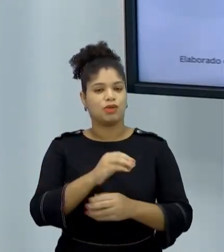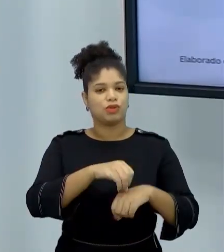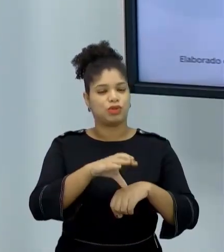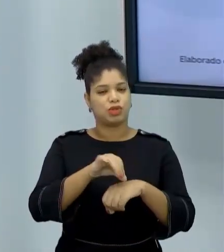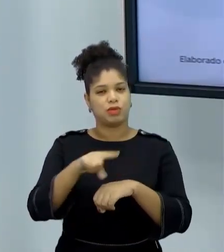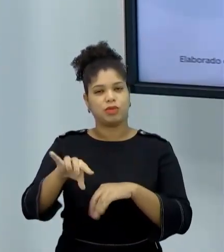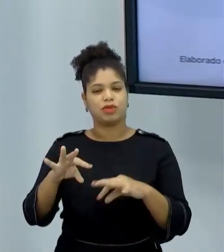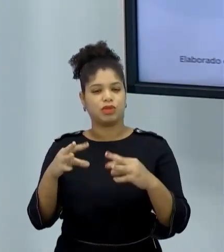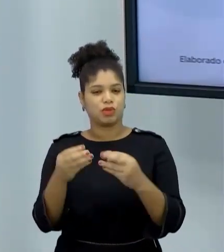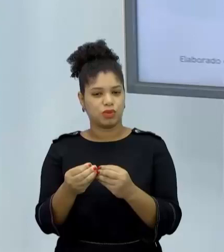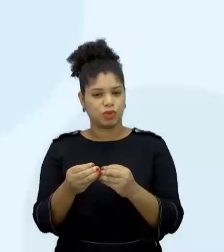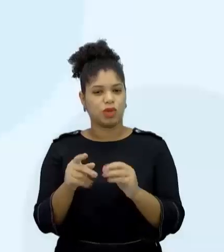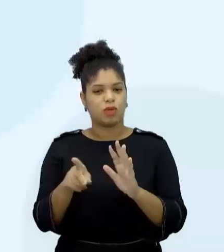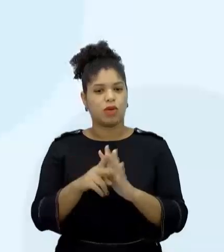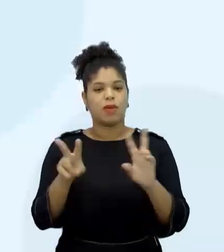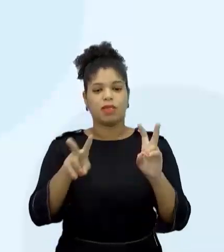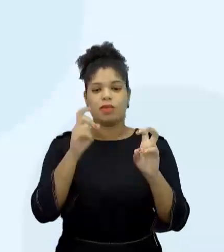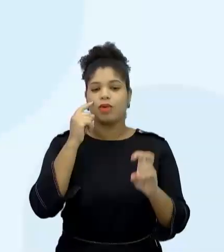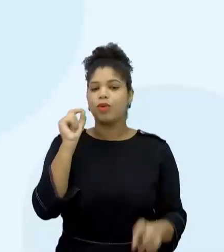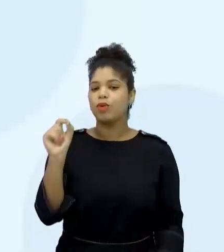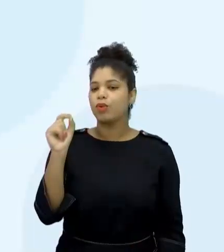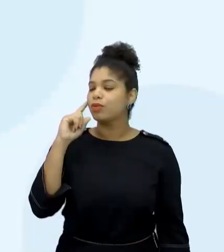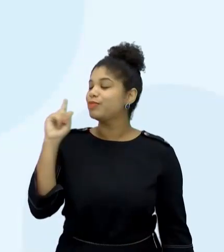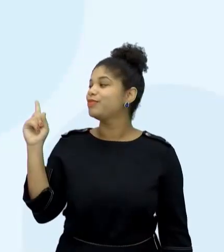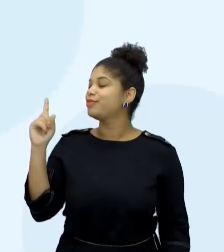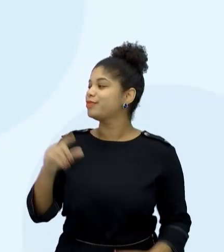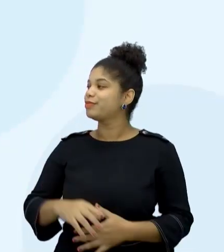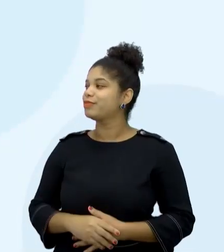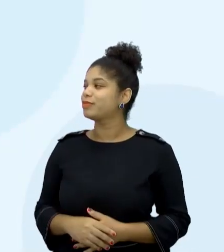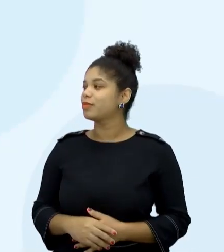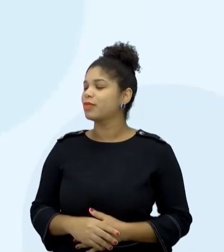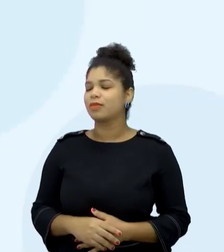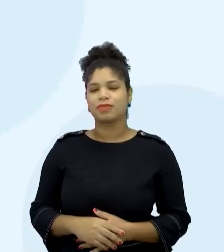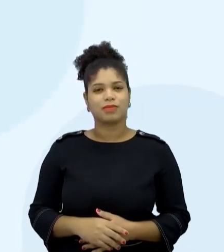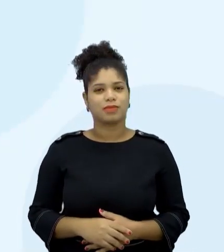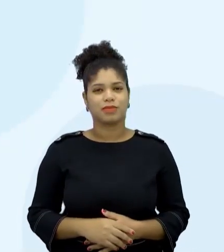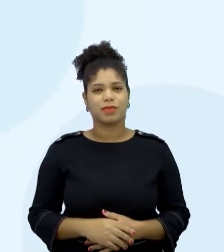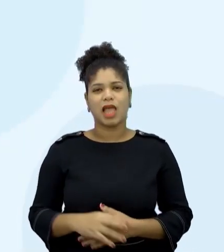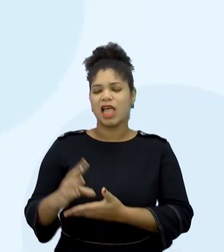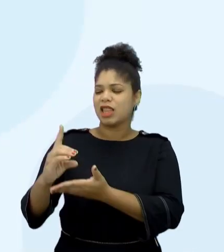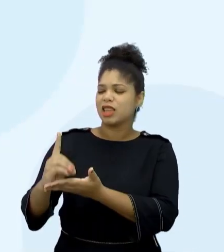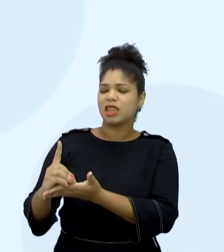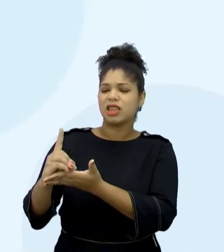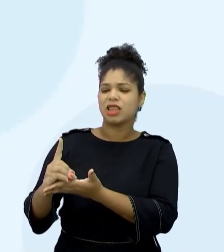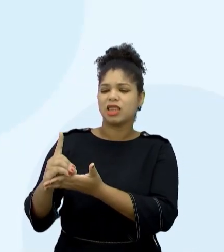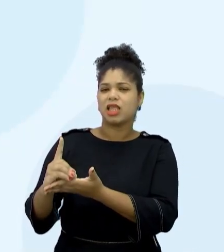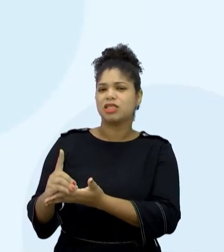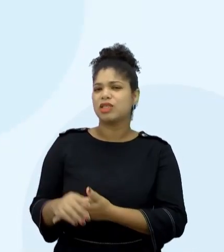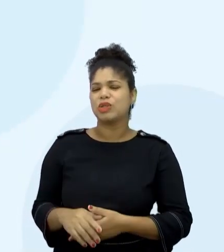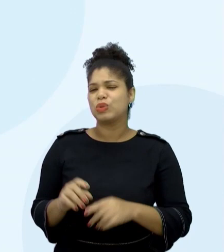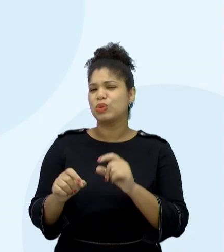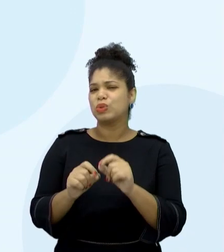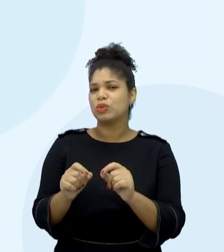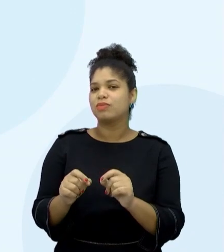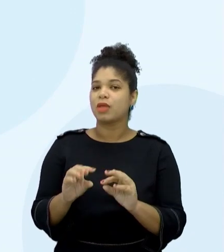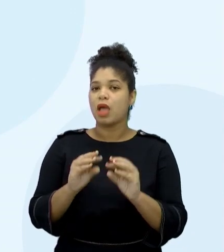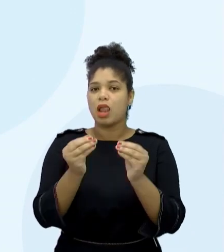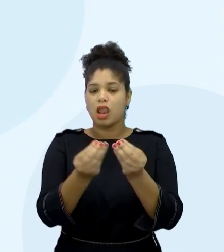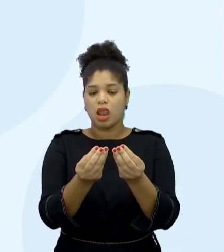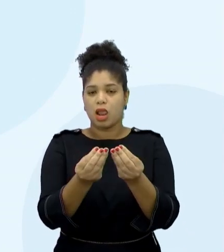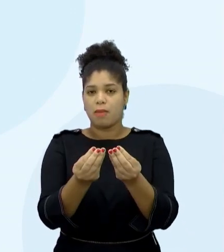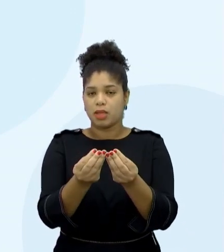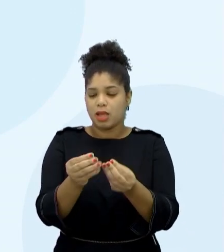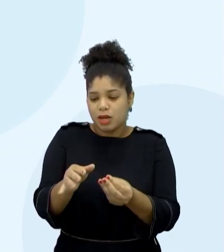a respeito dessa temática. Ó. O conceito de densidade está ligado a concentrar matéria em um